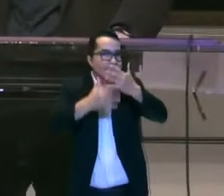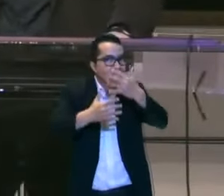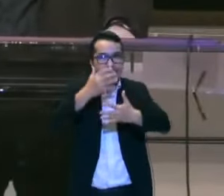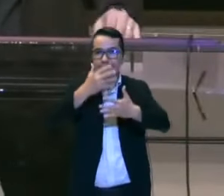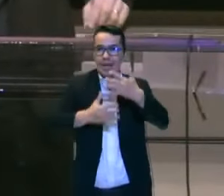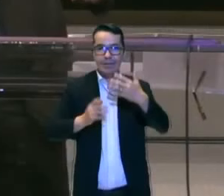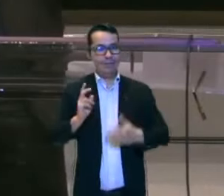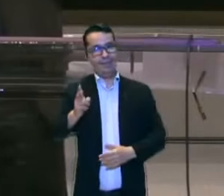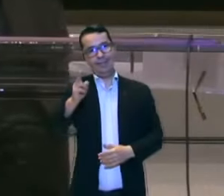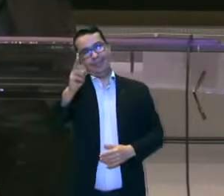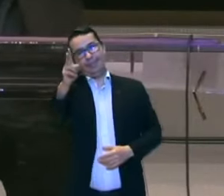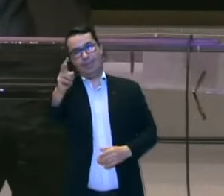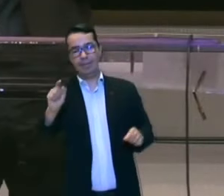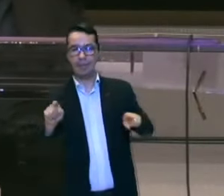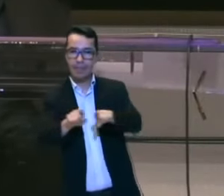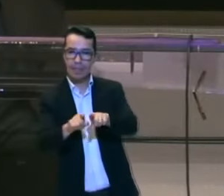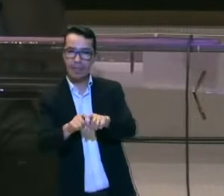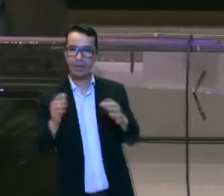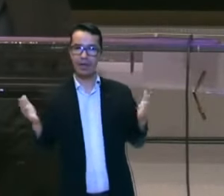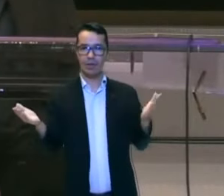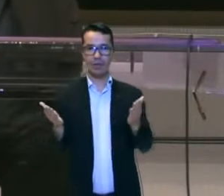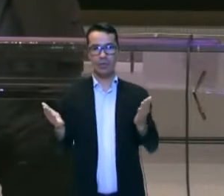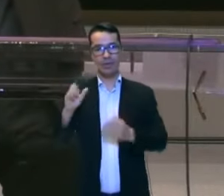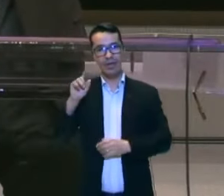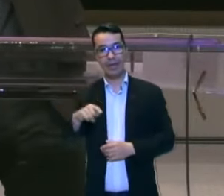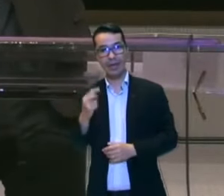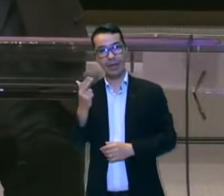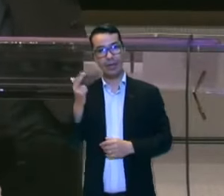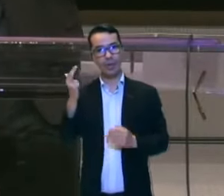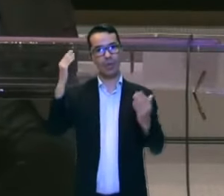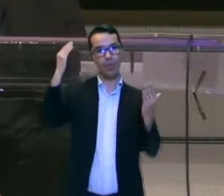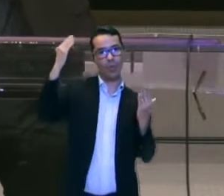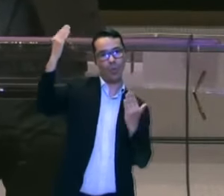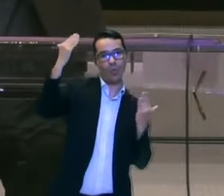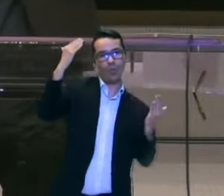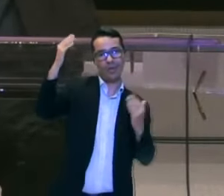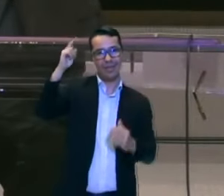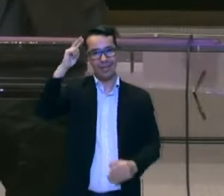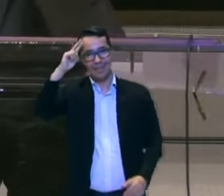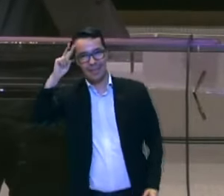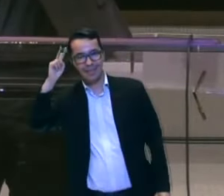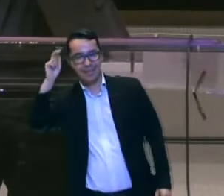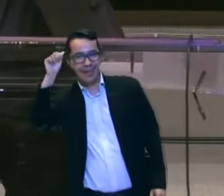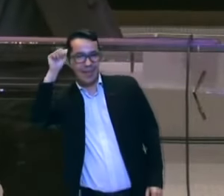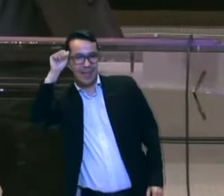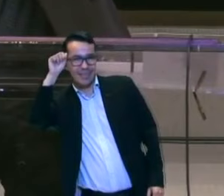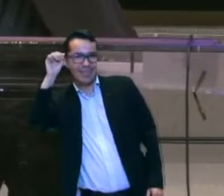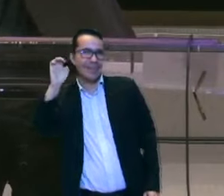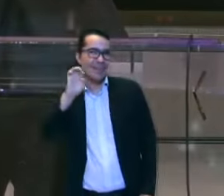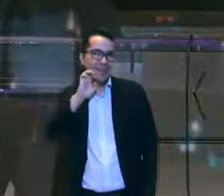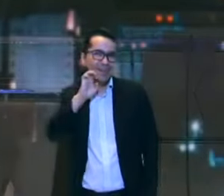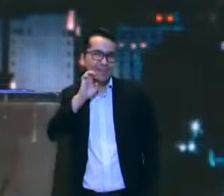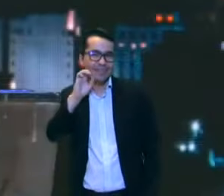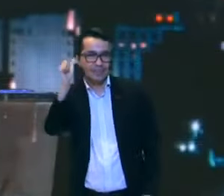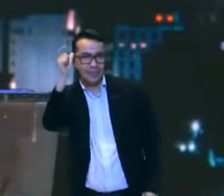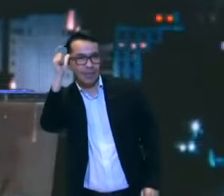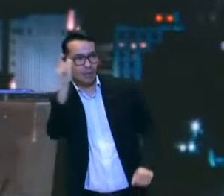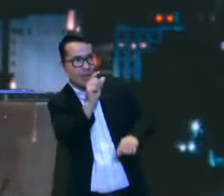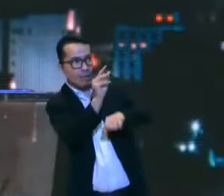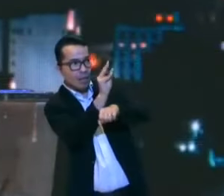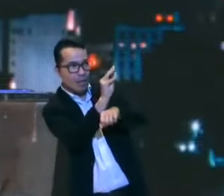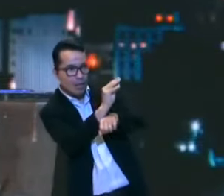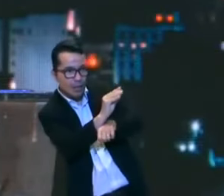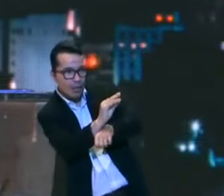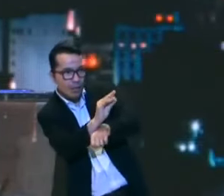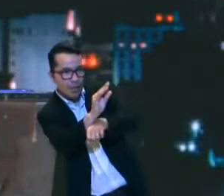sua astúcia, assim também seja corrompida a vossa mente, noema, plano vil, artimanha,